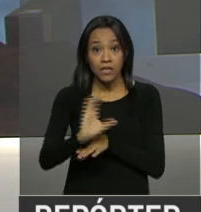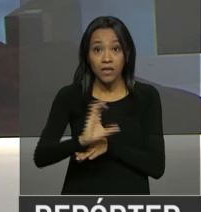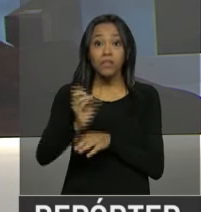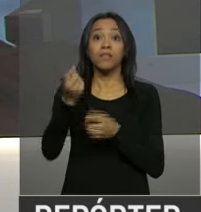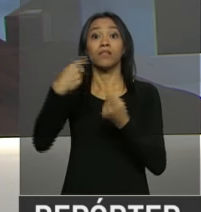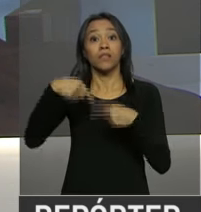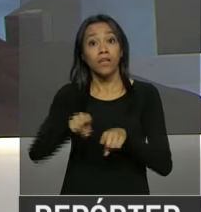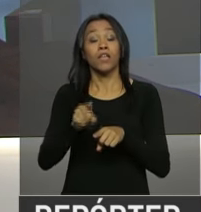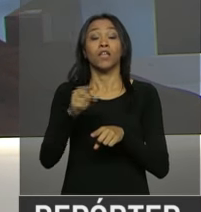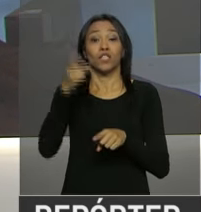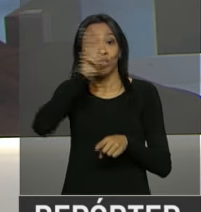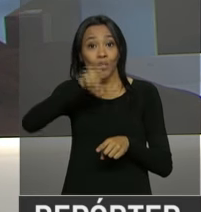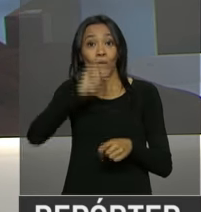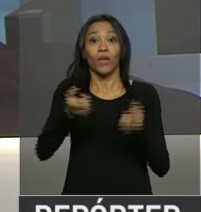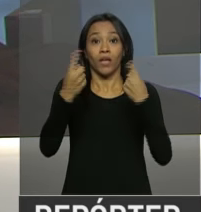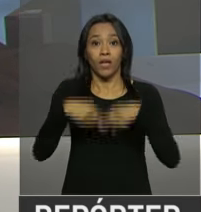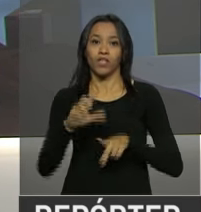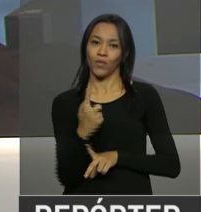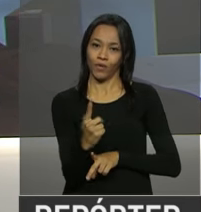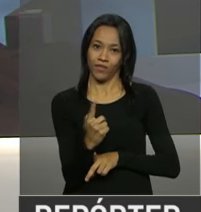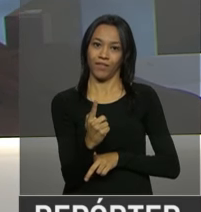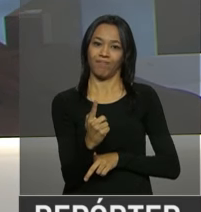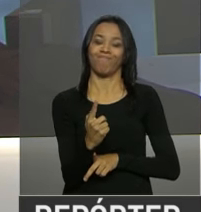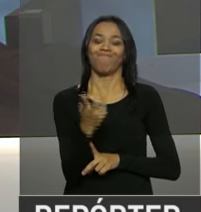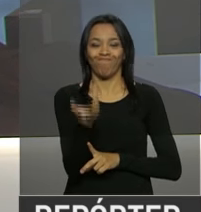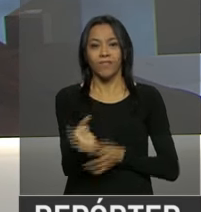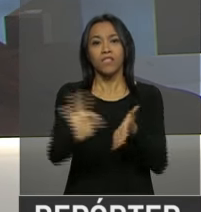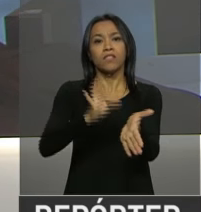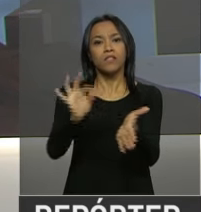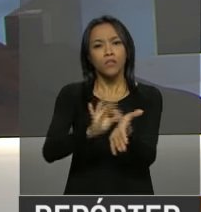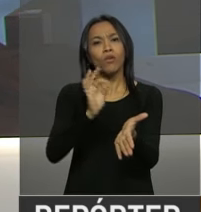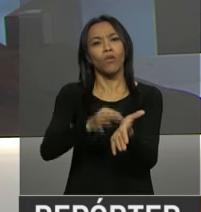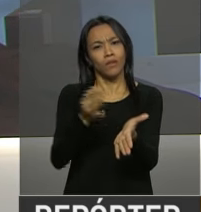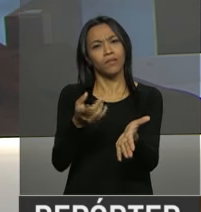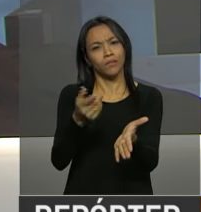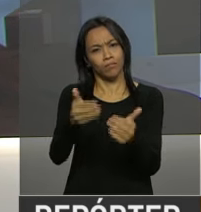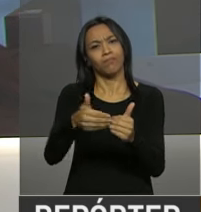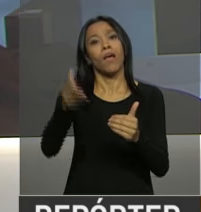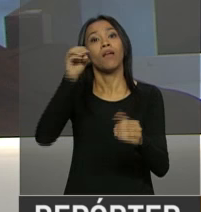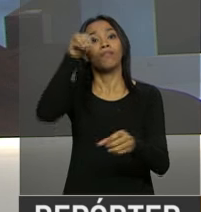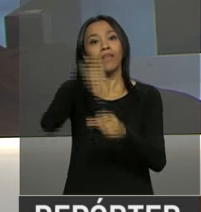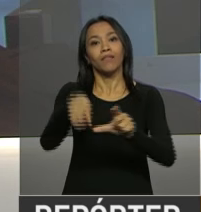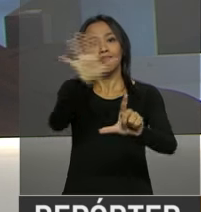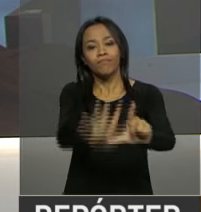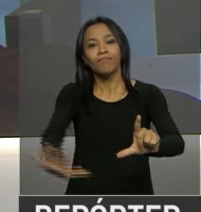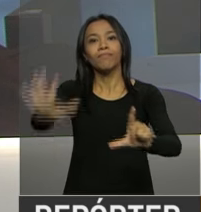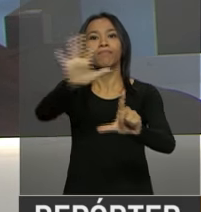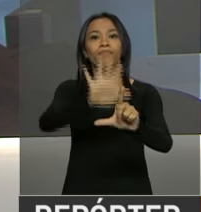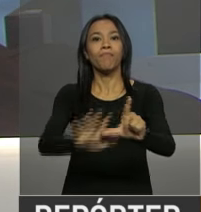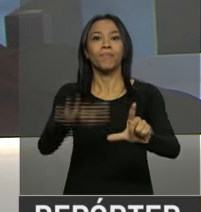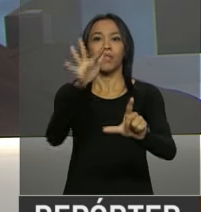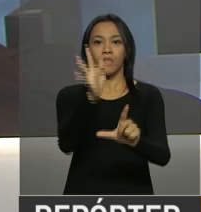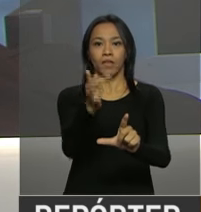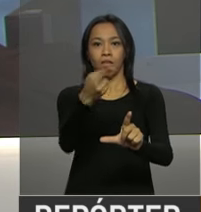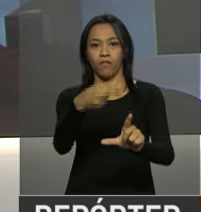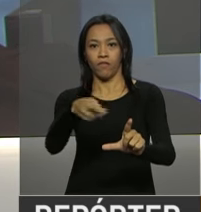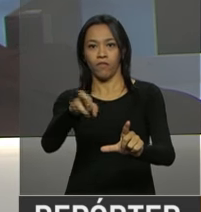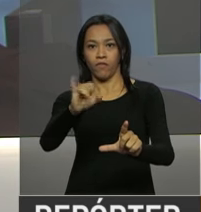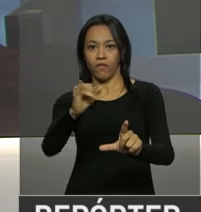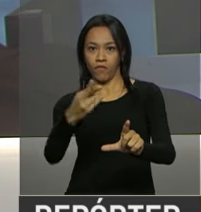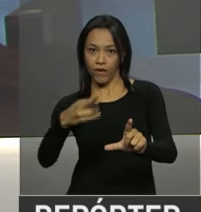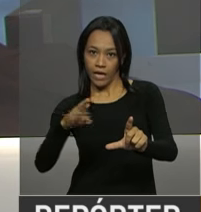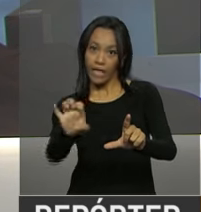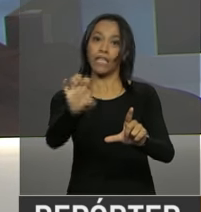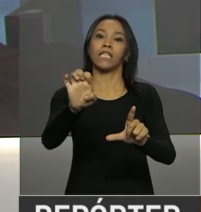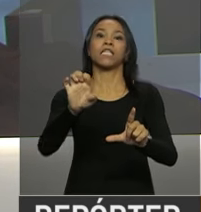ciências, história e geografia. As inscrições devem ser feitas na plataforma Paulo plataforma